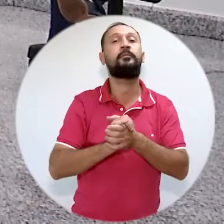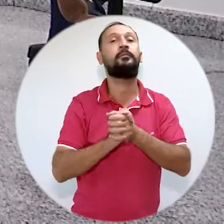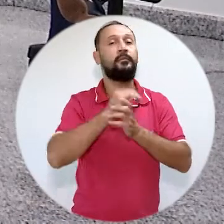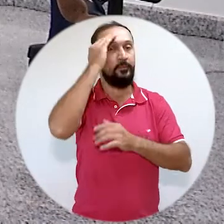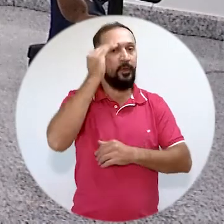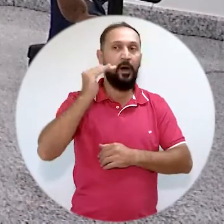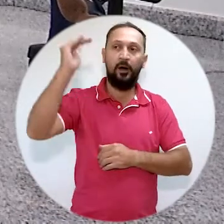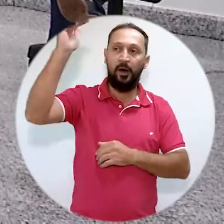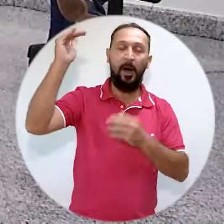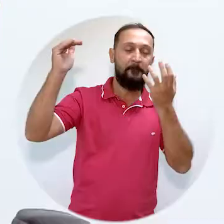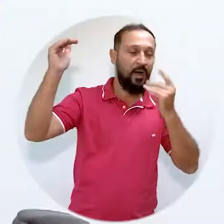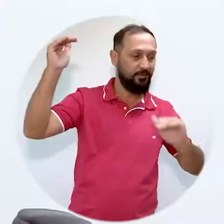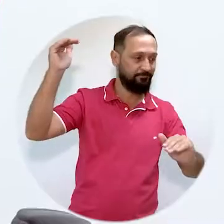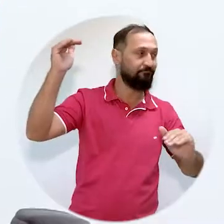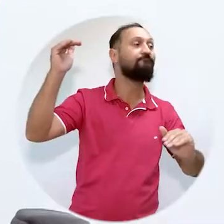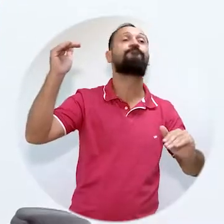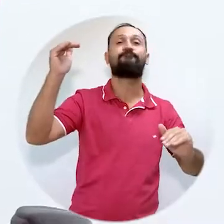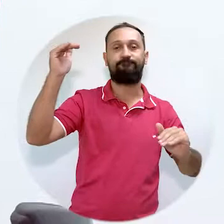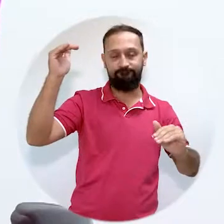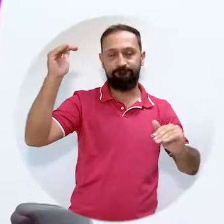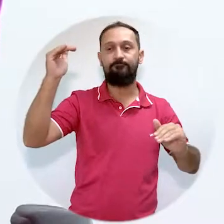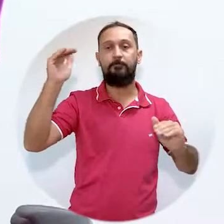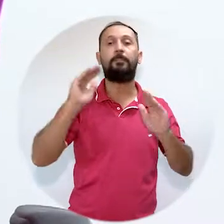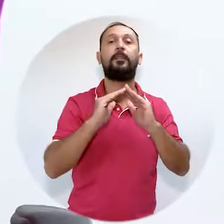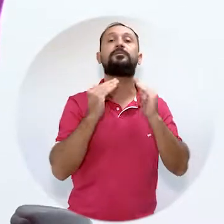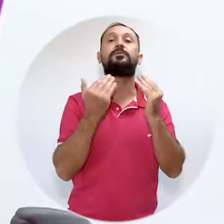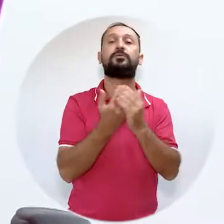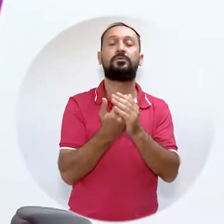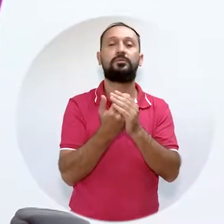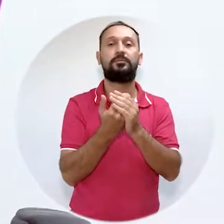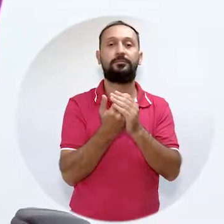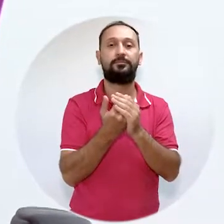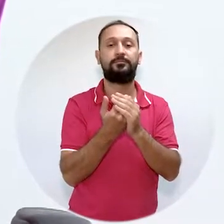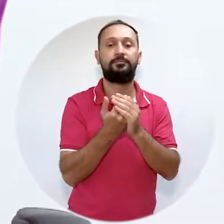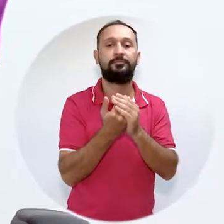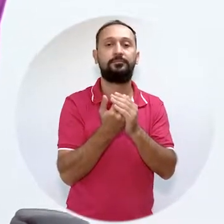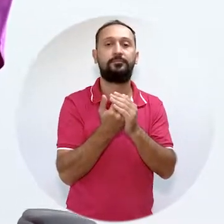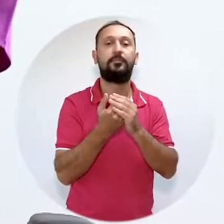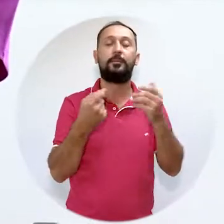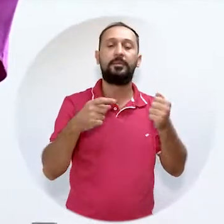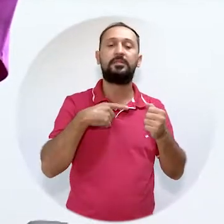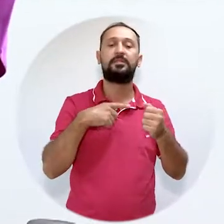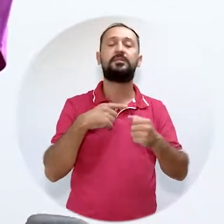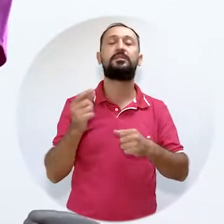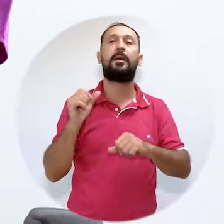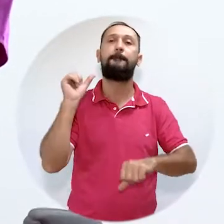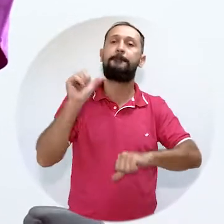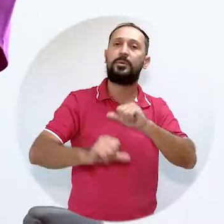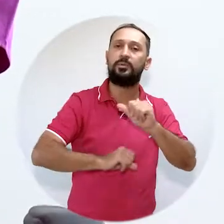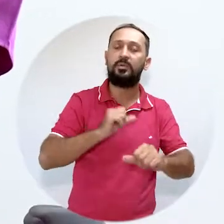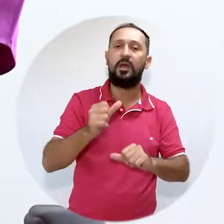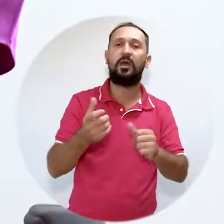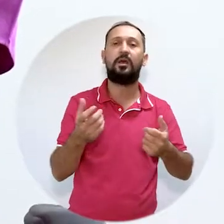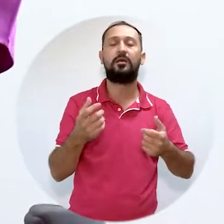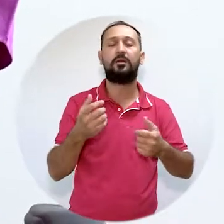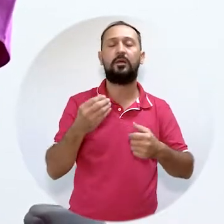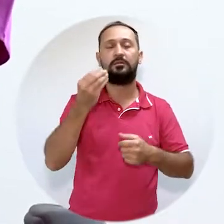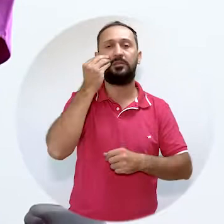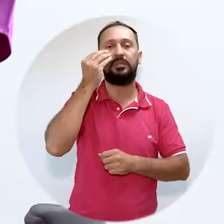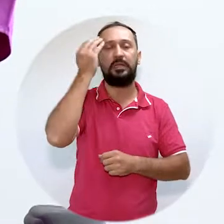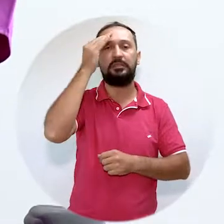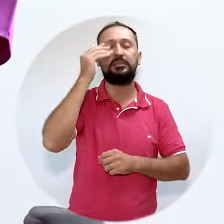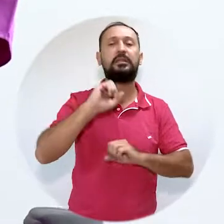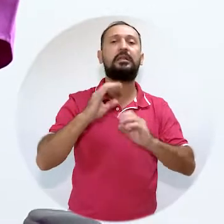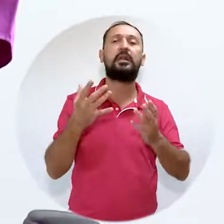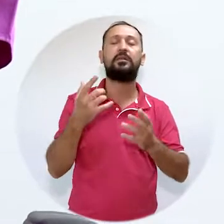para o adulto e para a criança. Então, aí a escola tem que se reciclar ainda mais e tentar